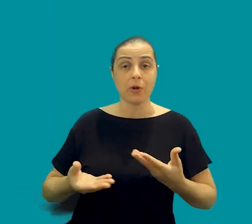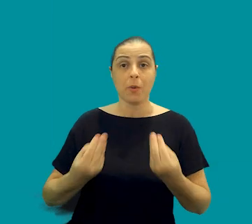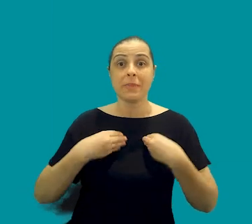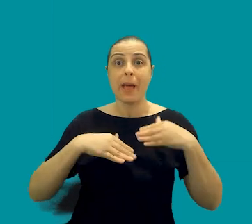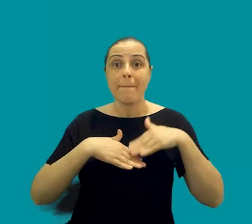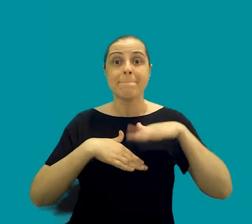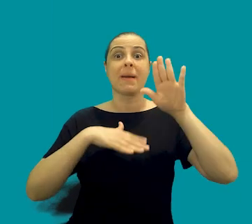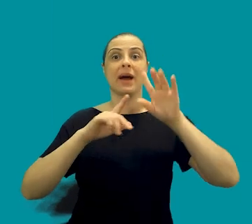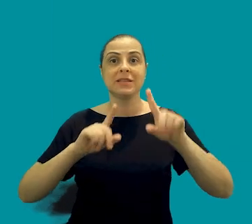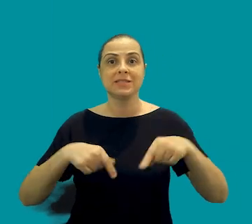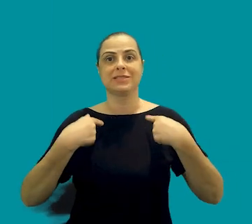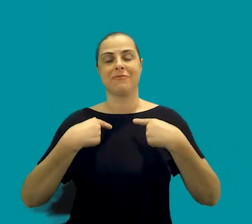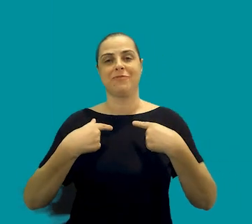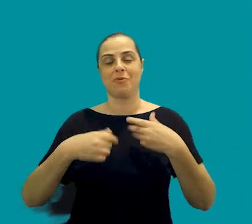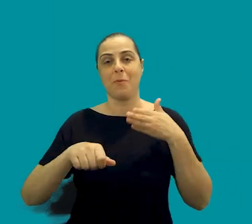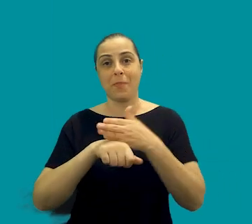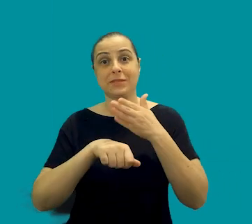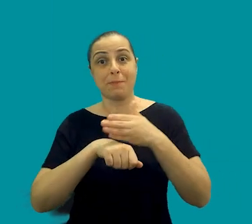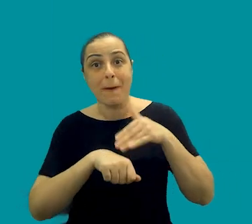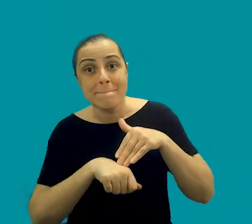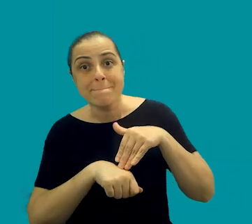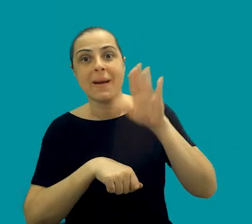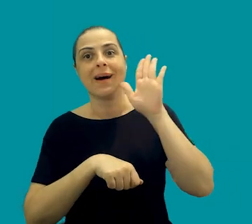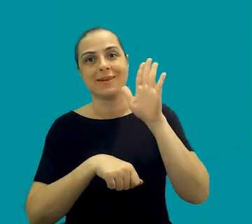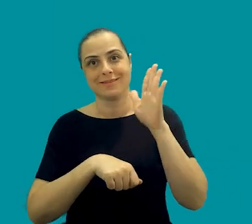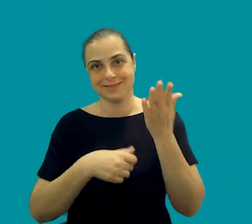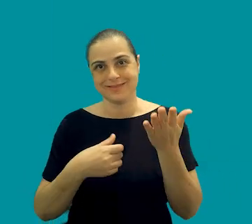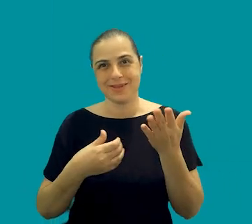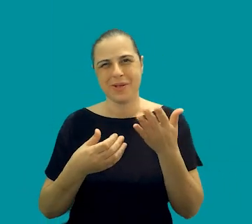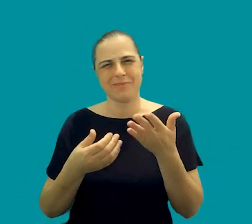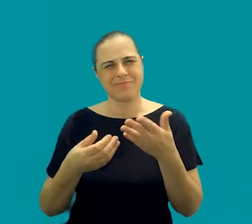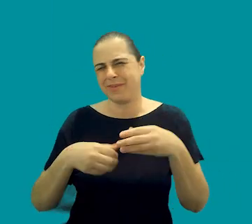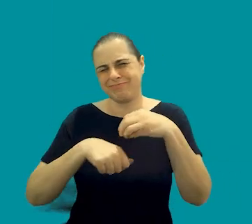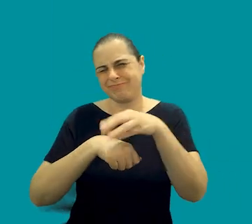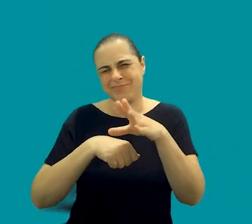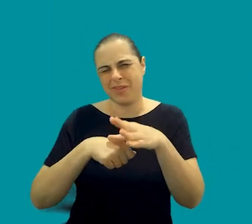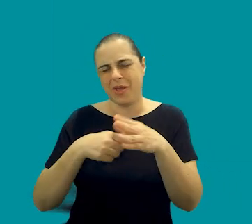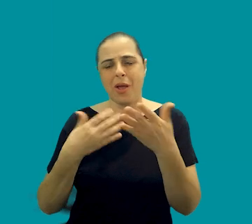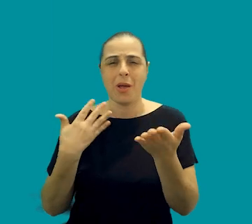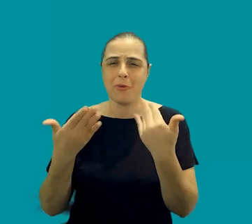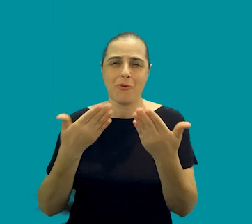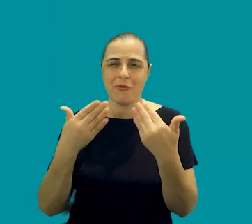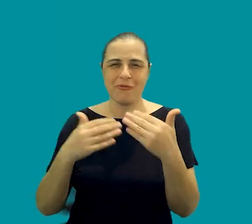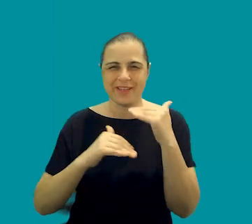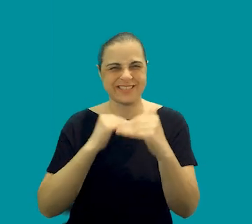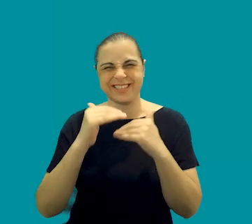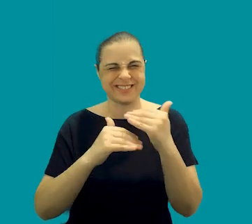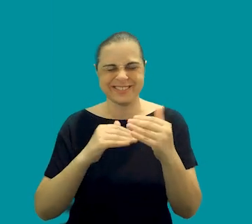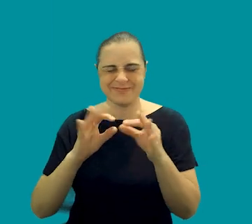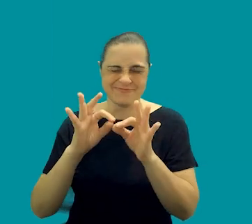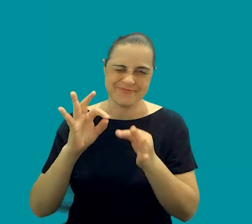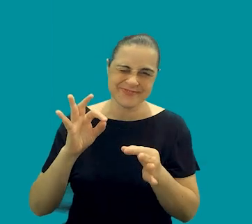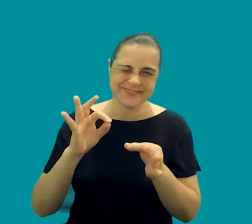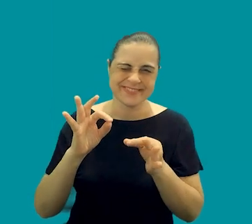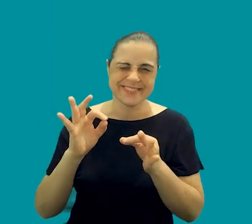gente colocar cada vez mais o poder público, só para tocar alguns aspectos aí para a gente poder ir conversando. Obrigado, gente.